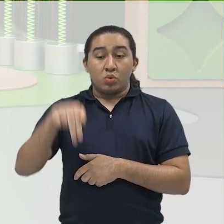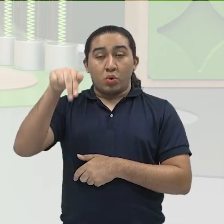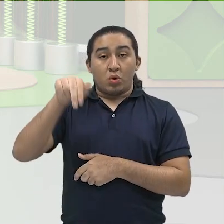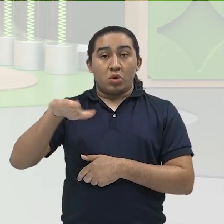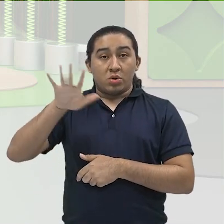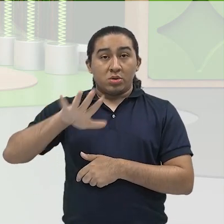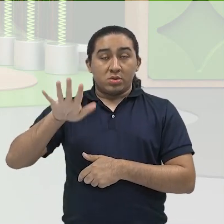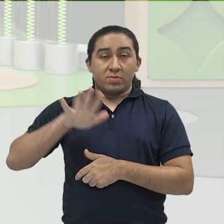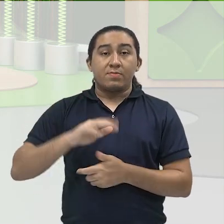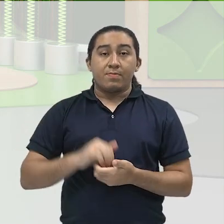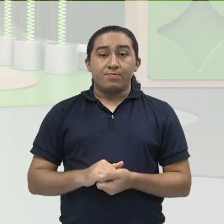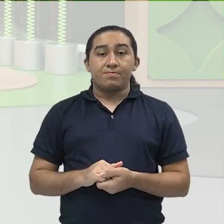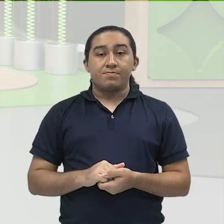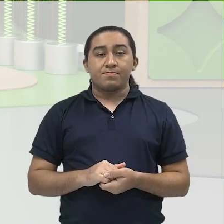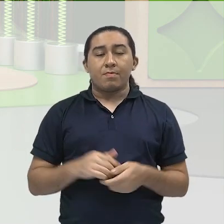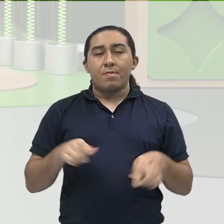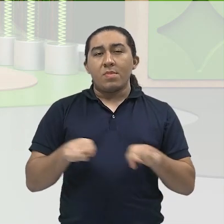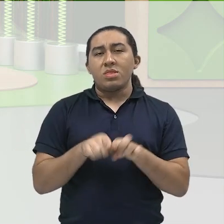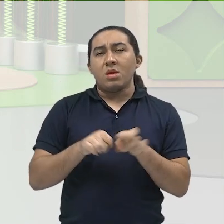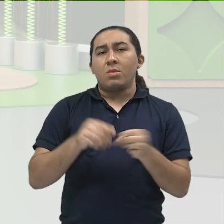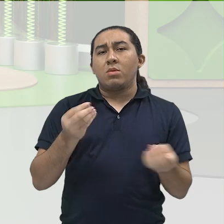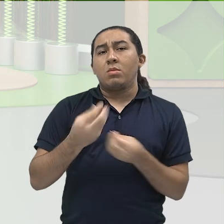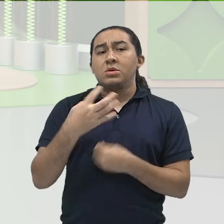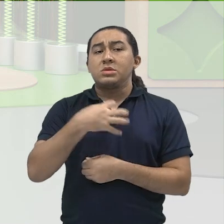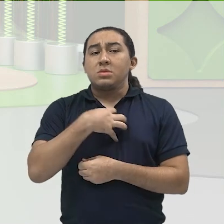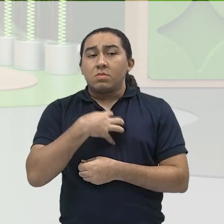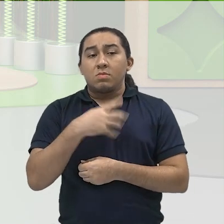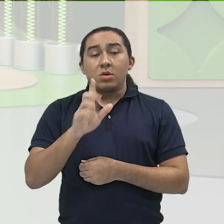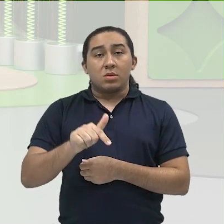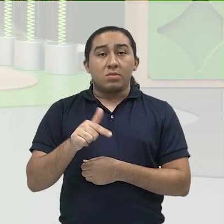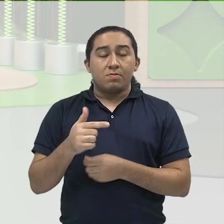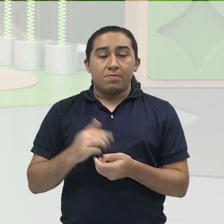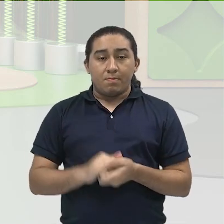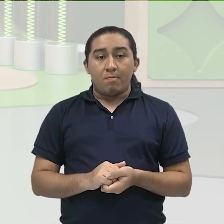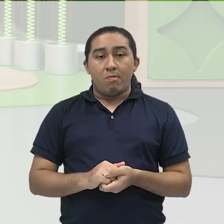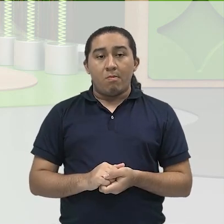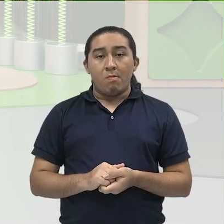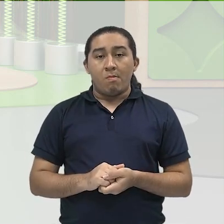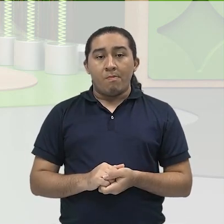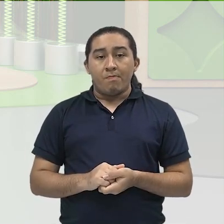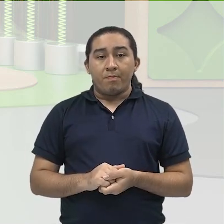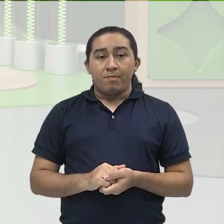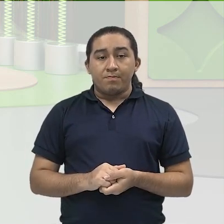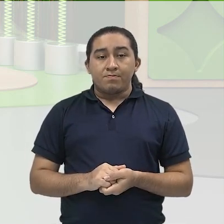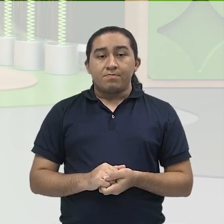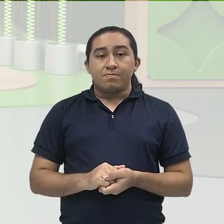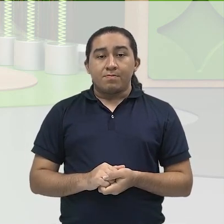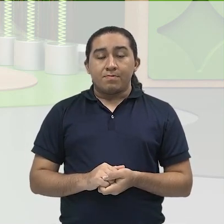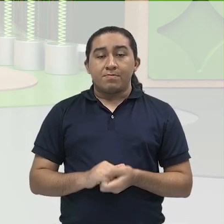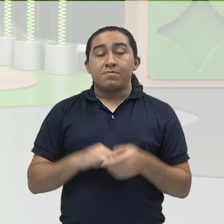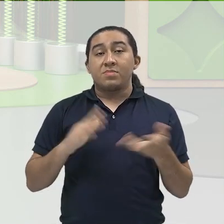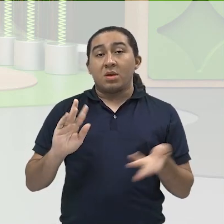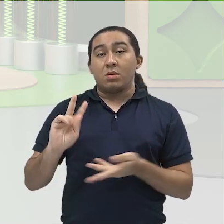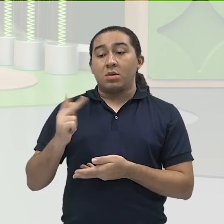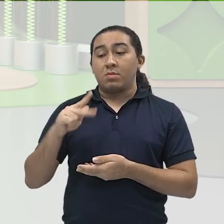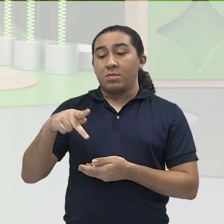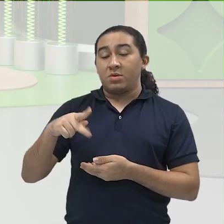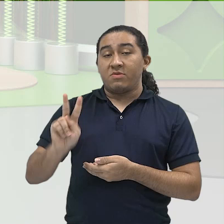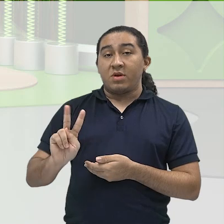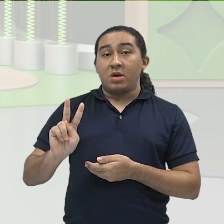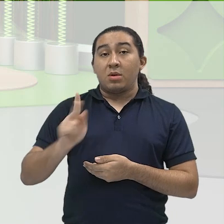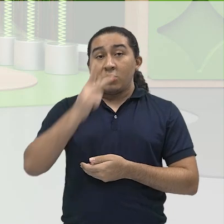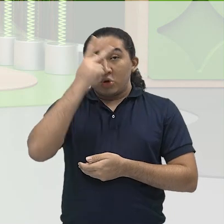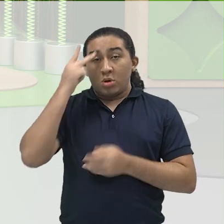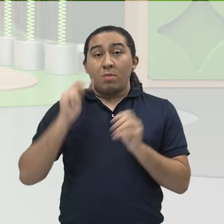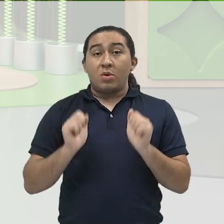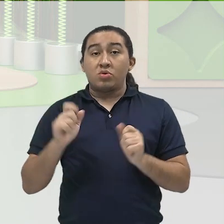do país, né? E como seriam os sintomas, então, dessa doença? A infecção pelo HPV, ela pode